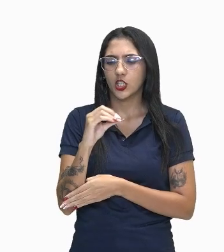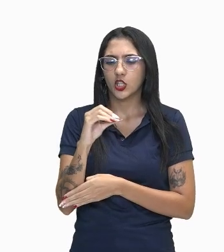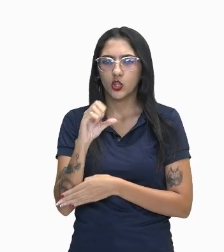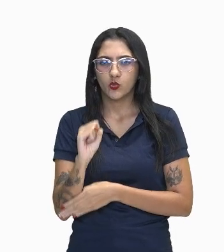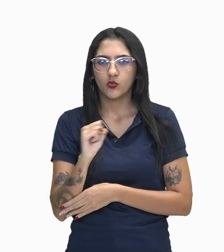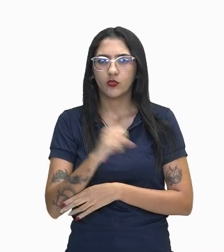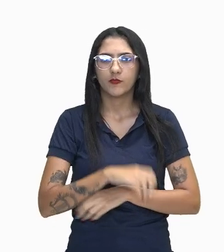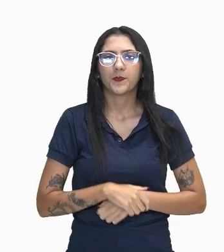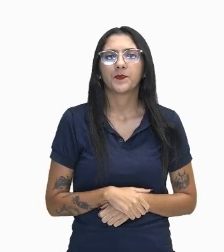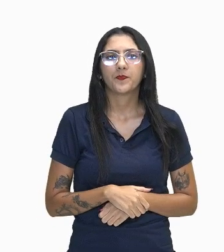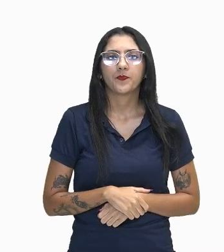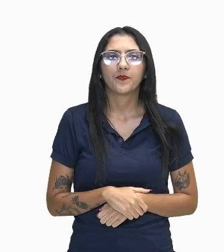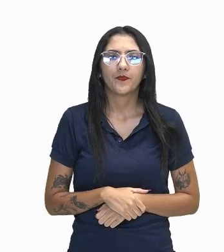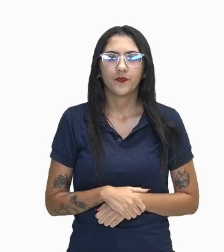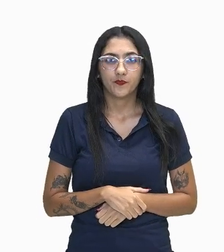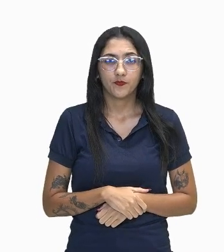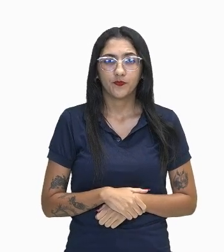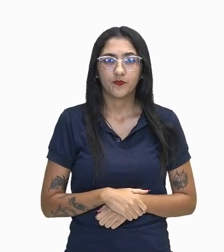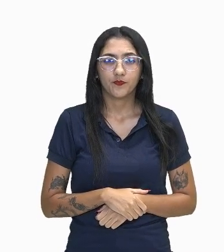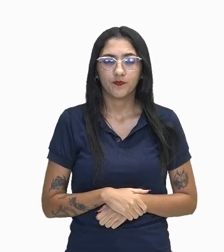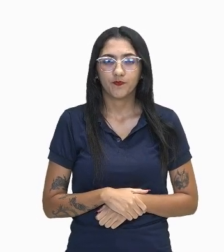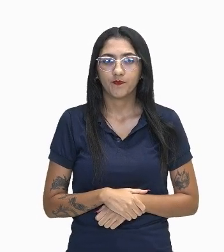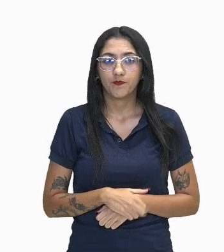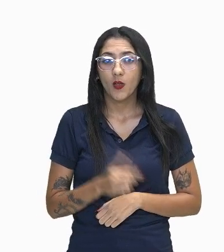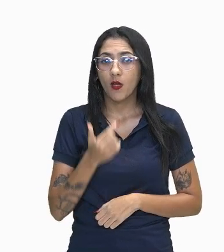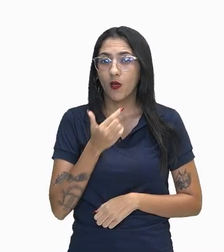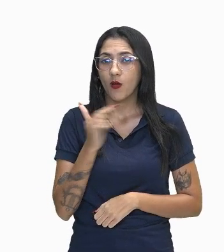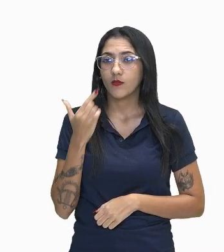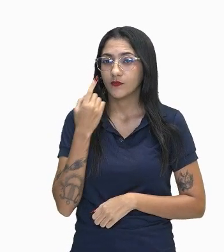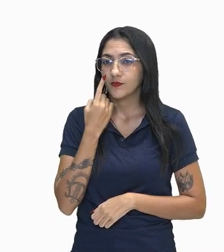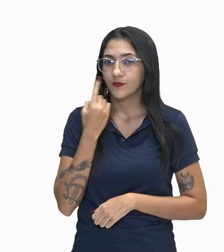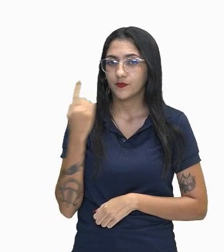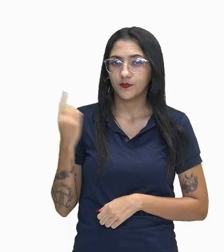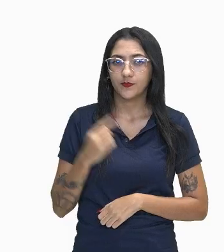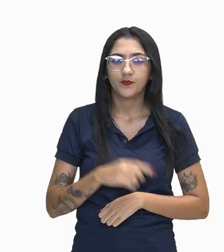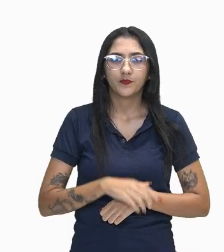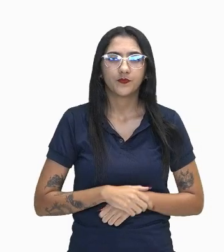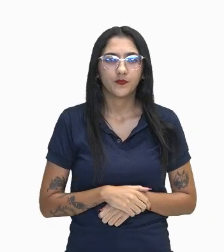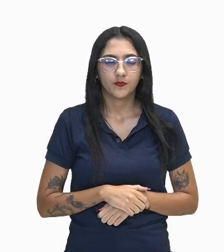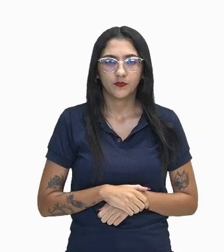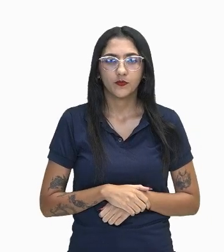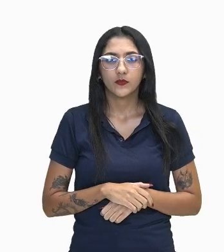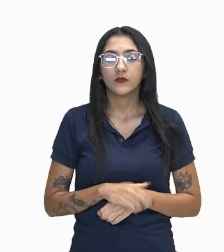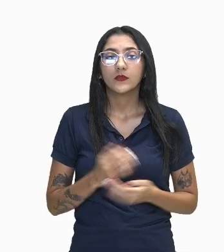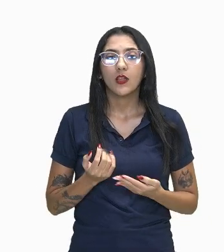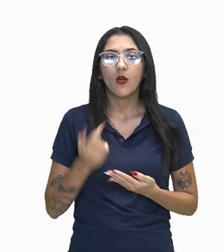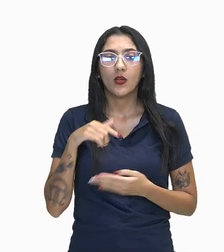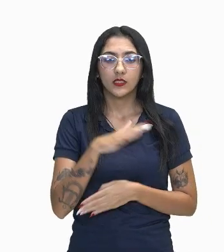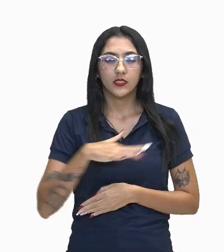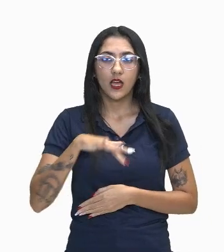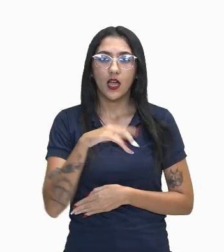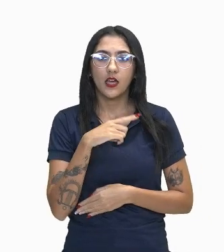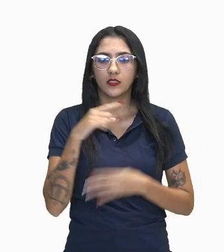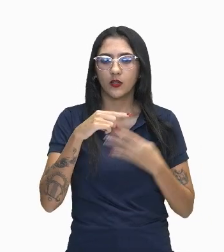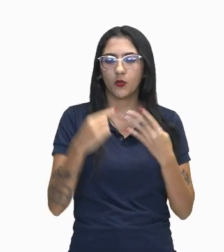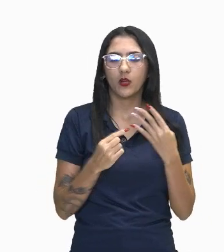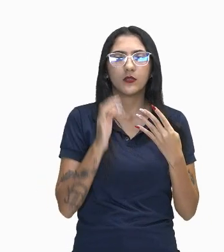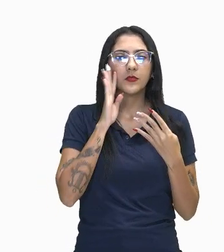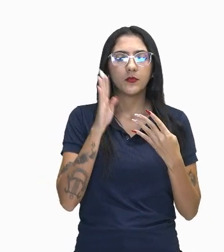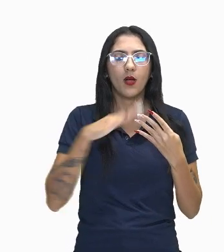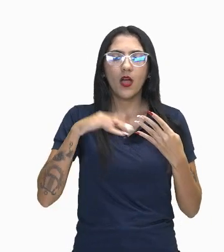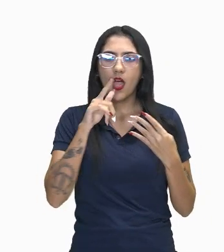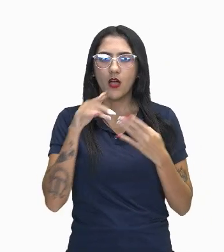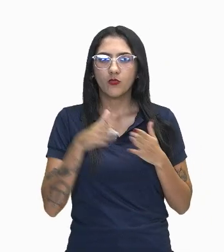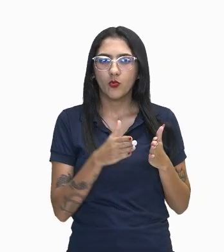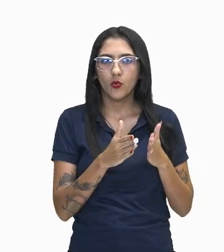a hidrografia, como é que está aí essa distribuição dos rios, né? A região ela acaba possuindo 4 bacias hidrográficas